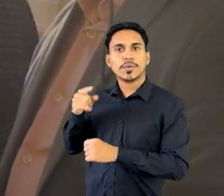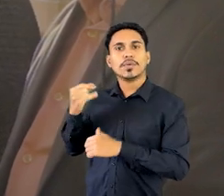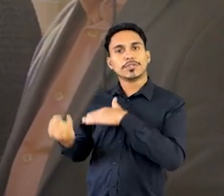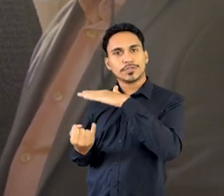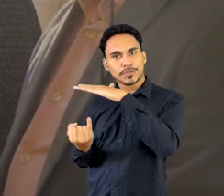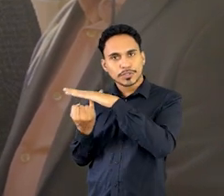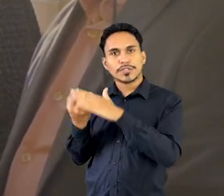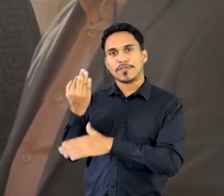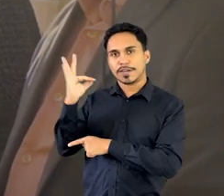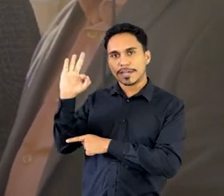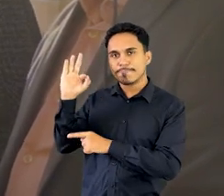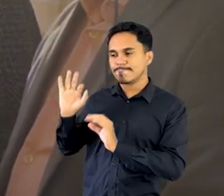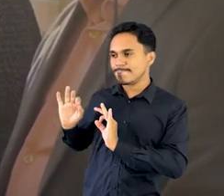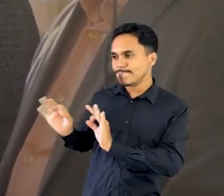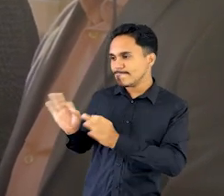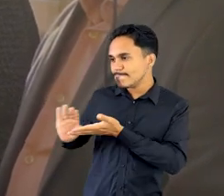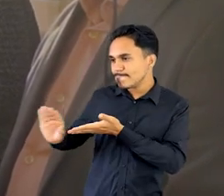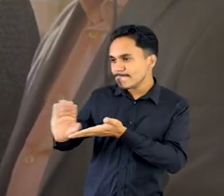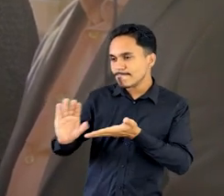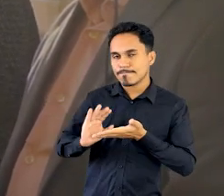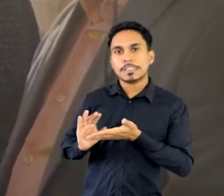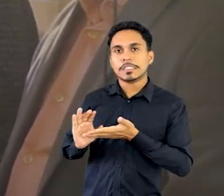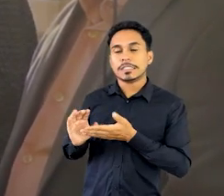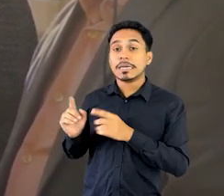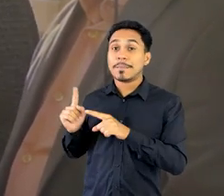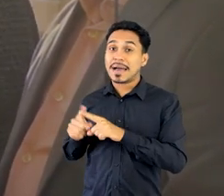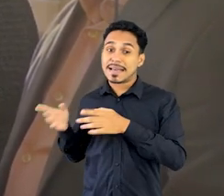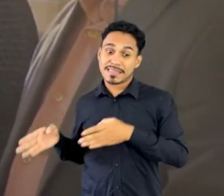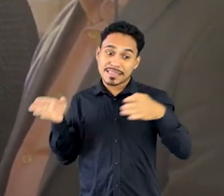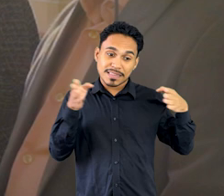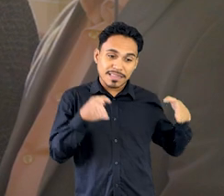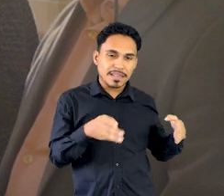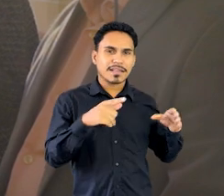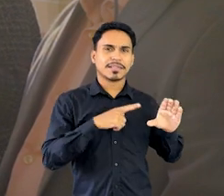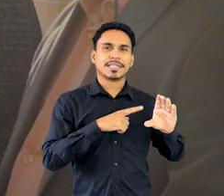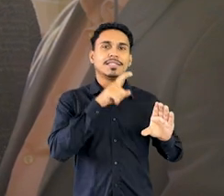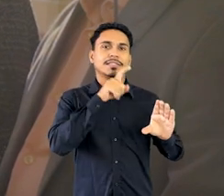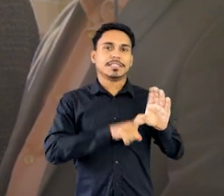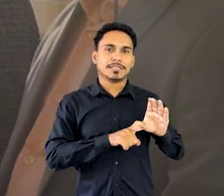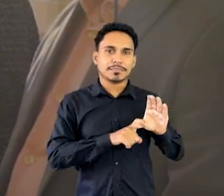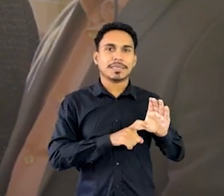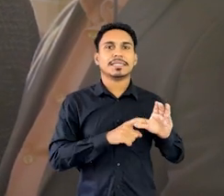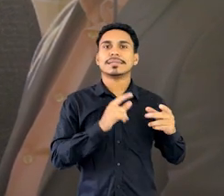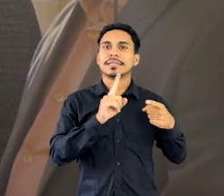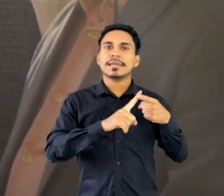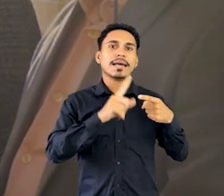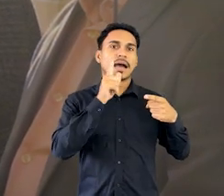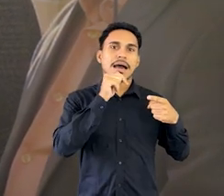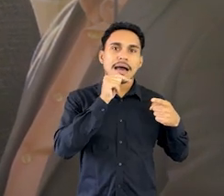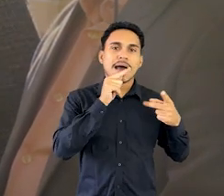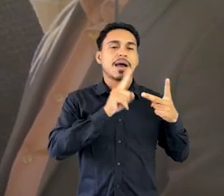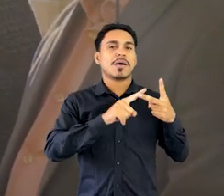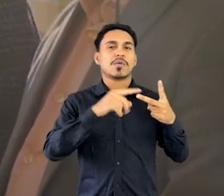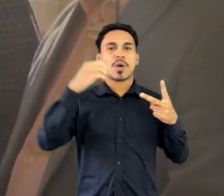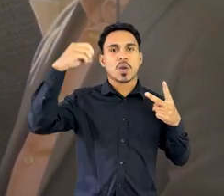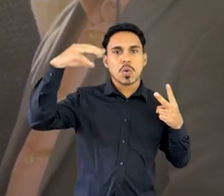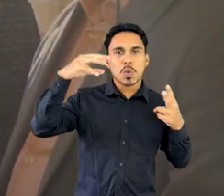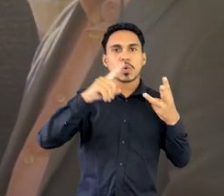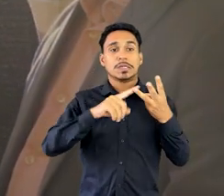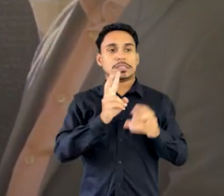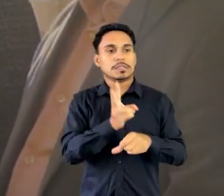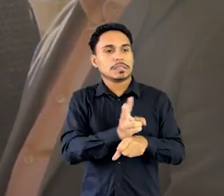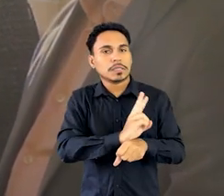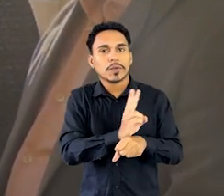dos Servidores algumas outras despesas a gente fica com a chamadas que a gente fala despesas discricionárias são aquelas que a gente vai cuchar água